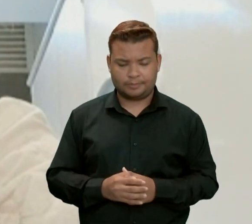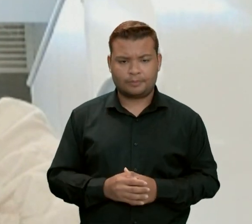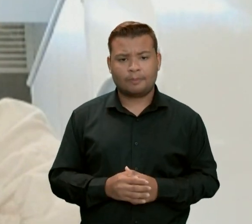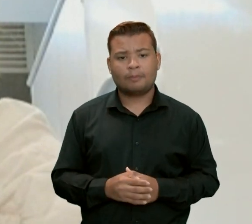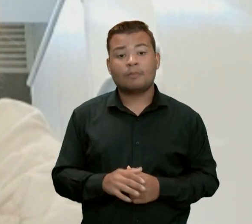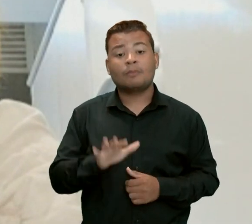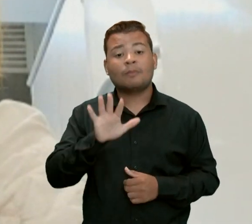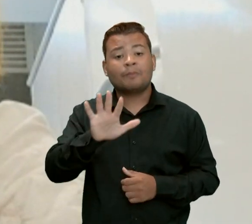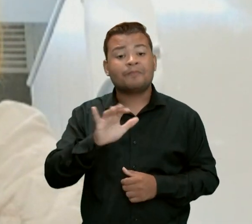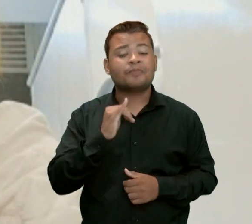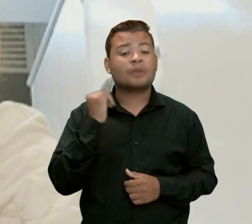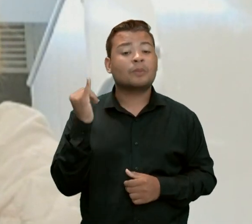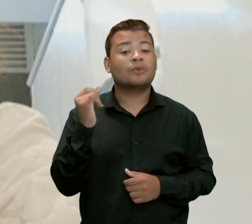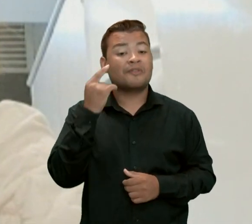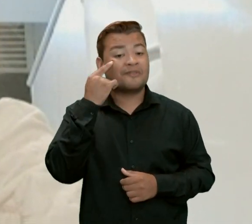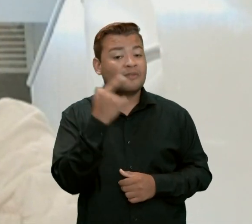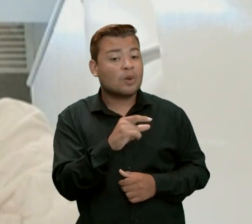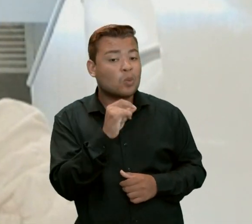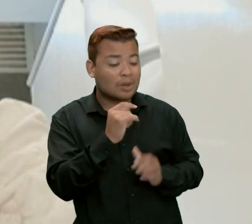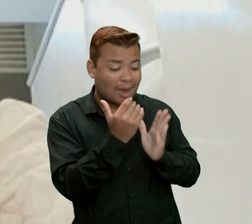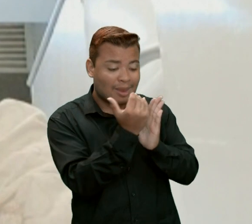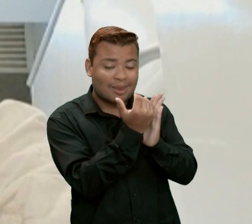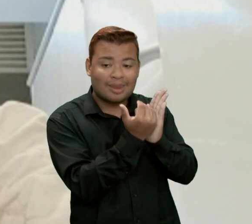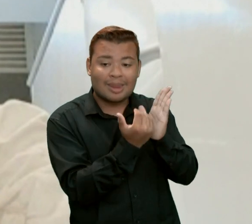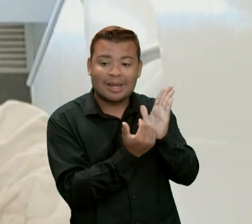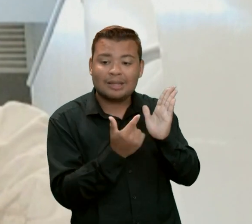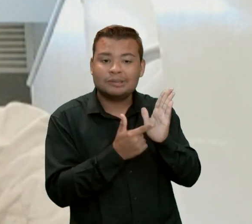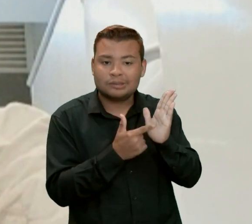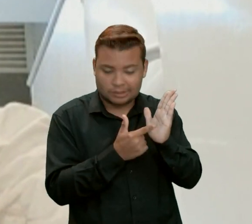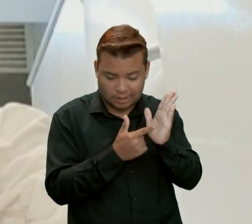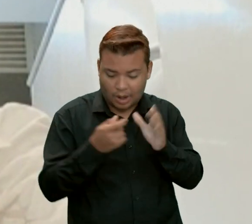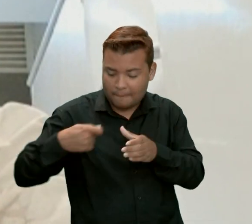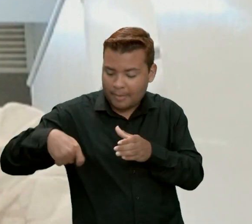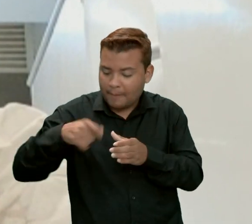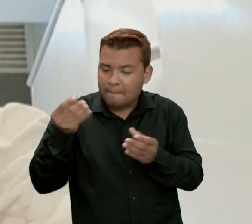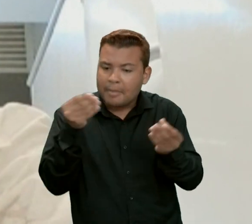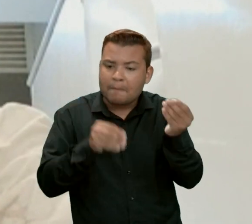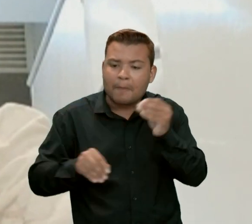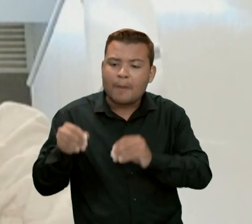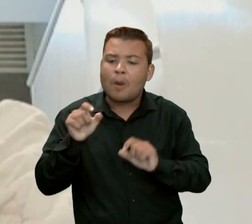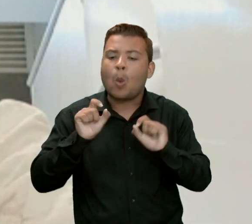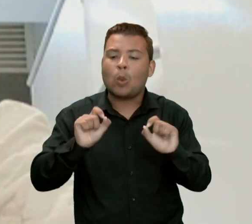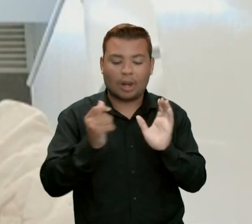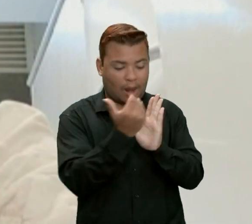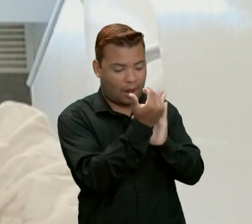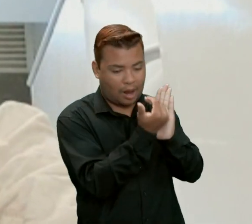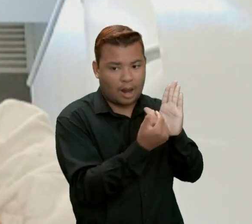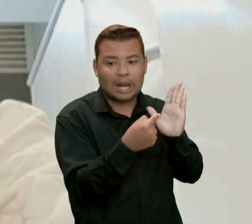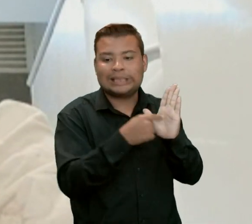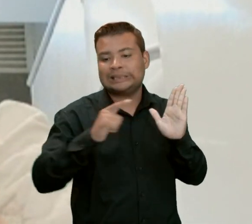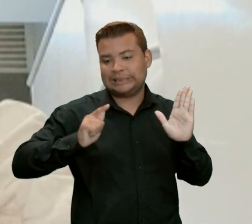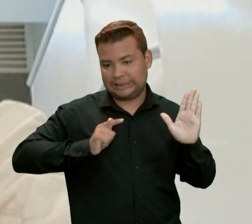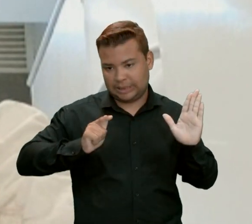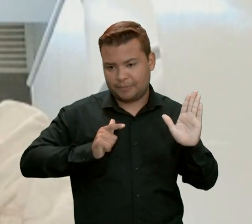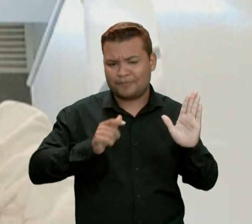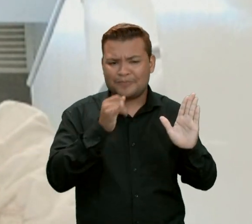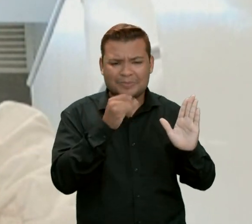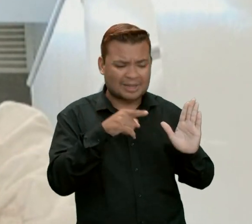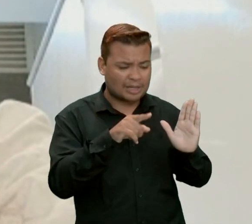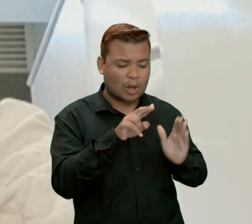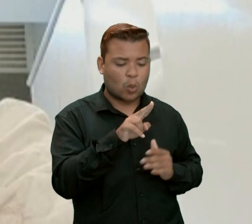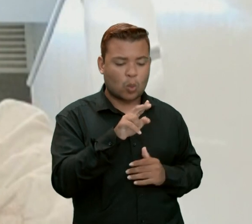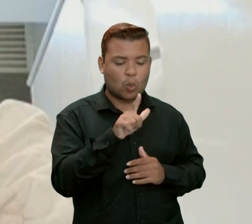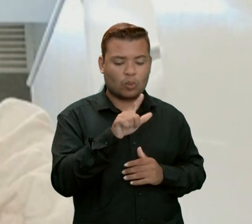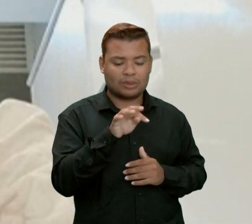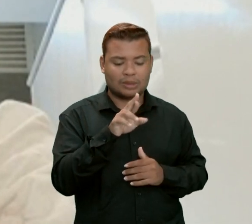ver a lista de ingredientes, né? Então, os alimentos ultraprocessados, por exemplo, a gente tem a gente considera